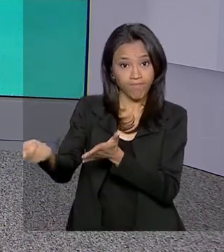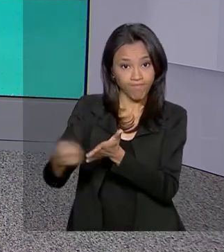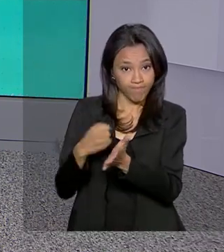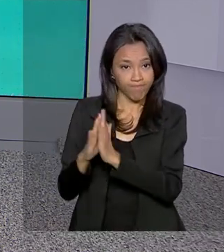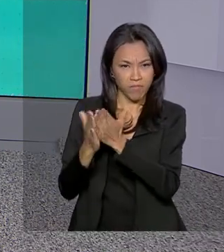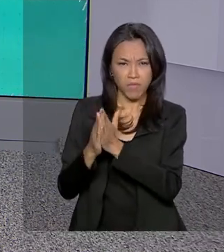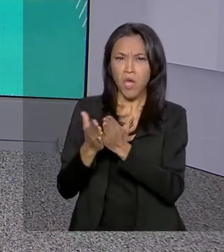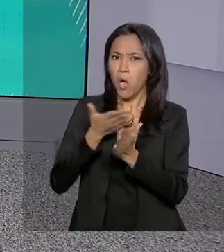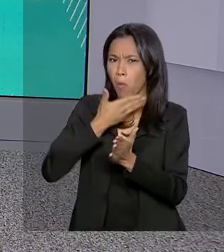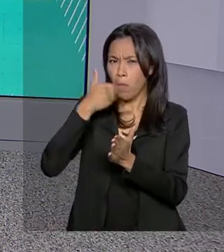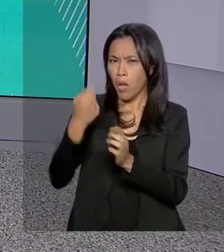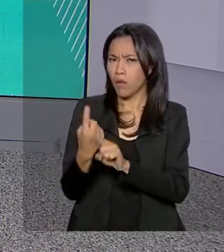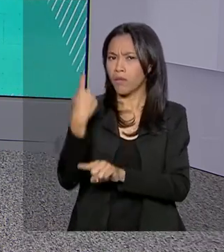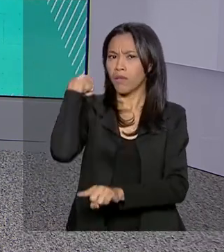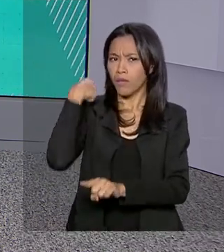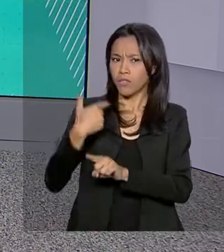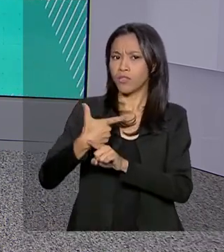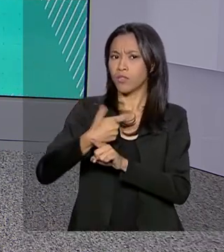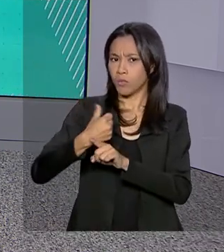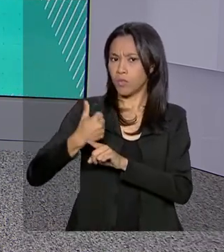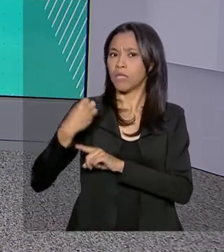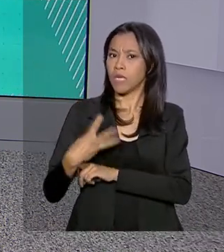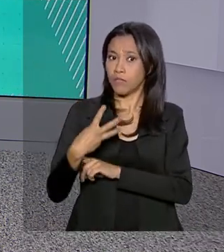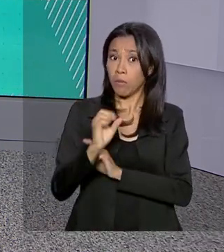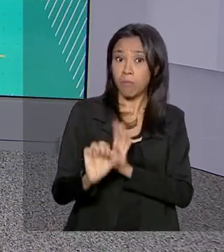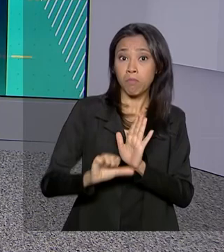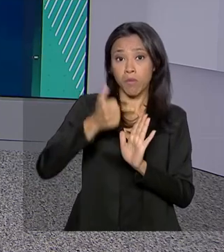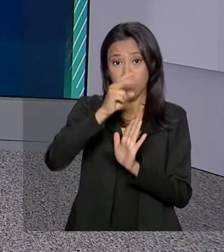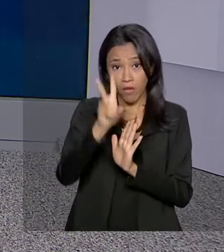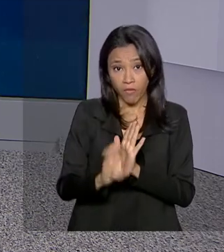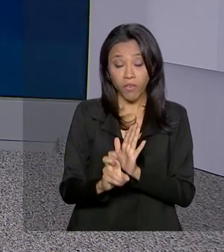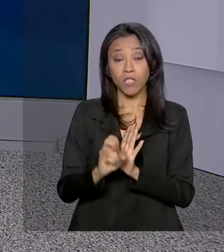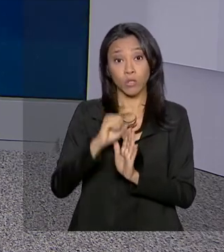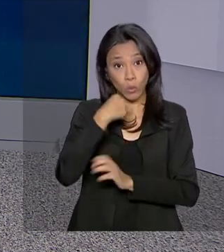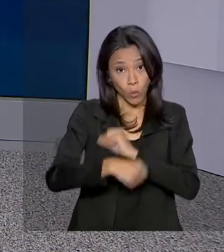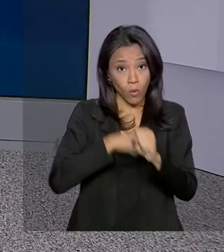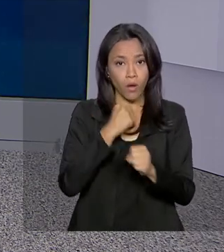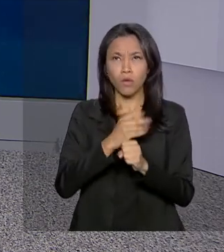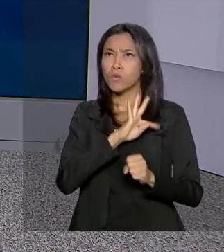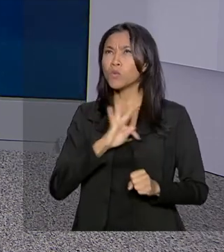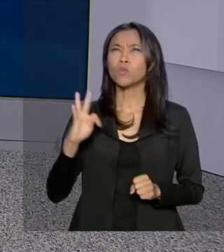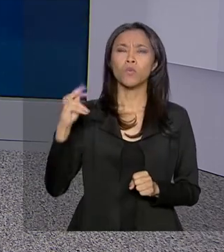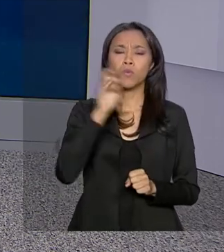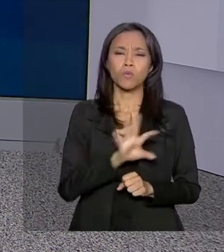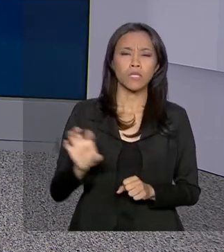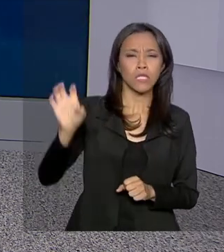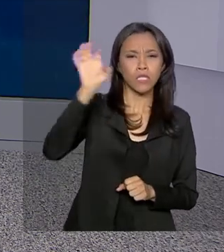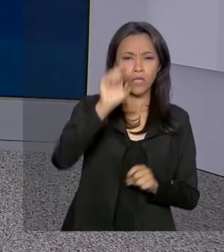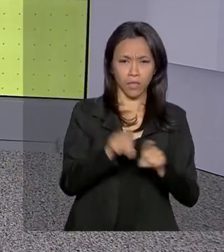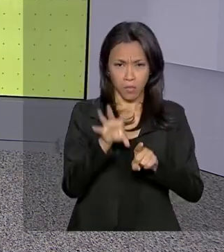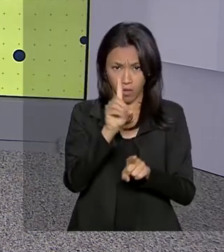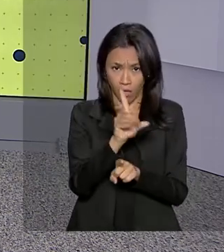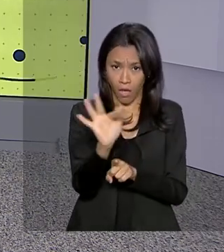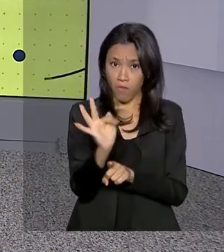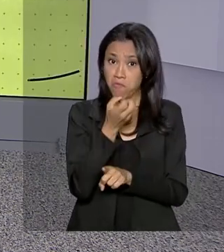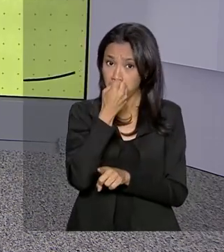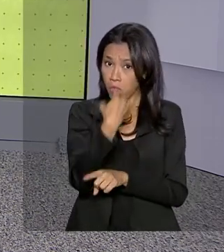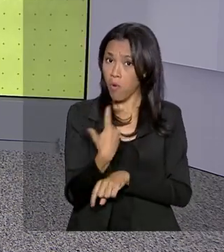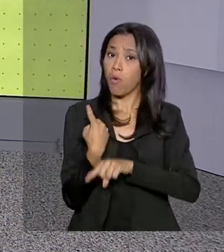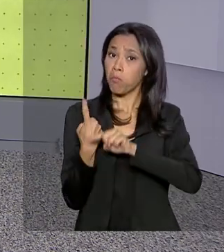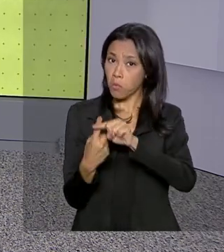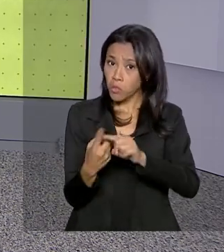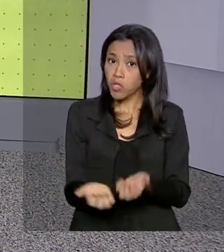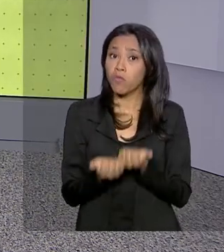2013. E foi a primeira vez no ano que todos os estados e mais o Distrito Federal apresentaram resultados positivos na